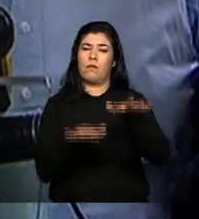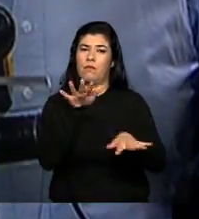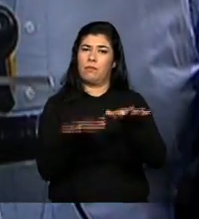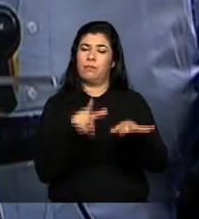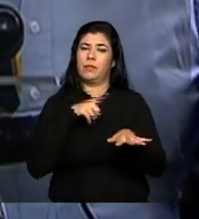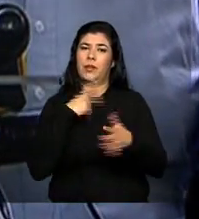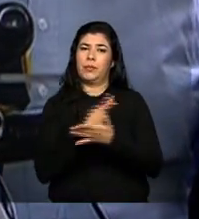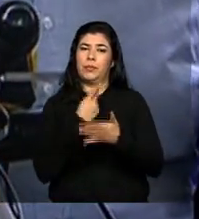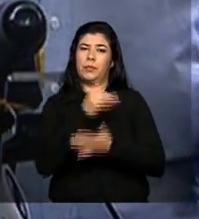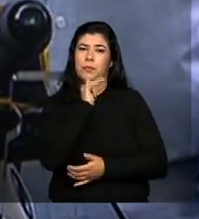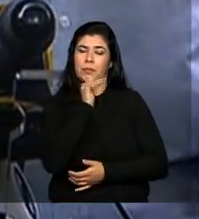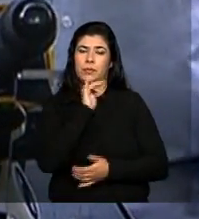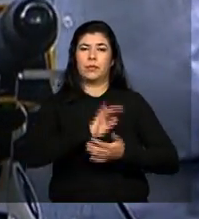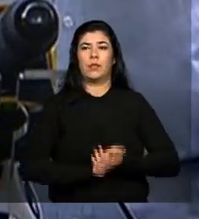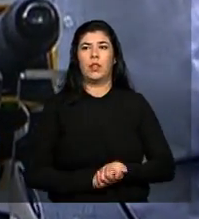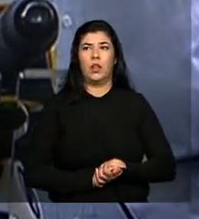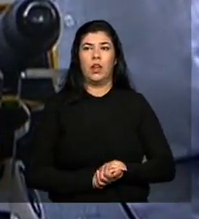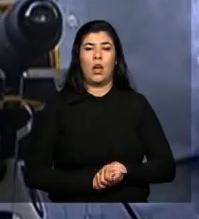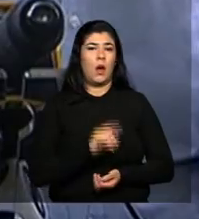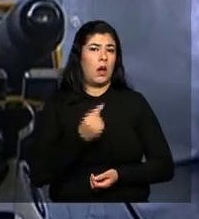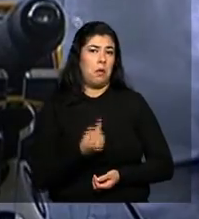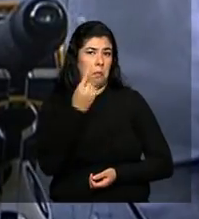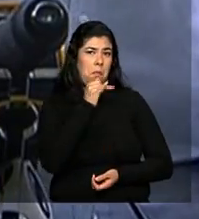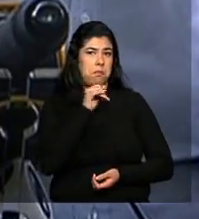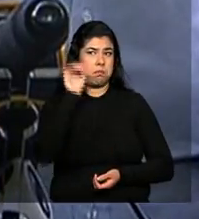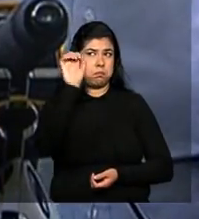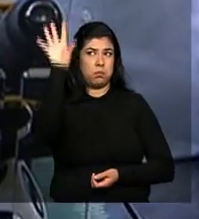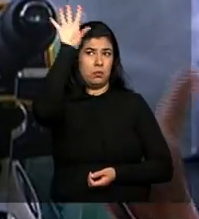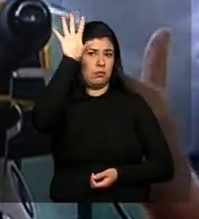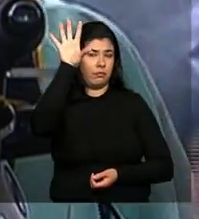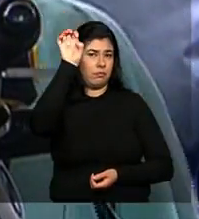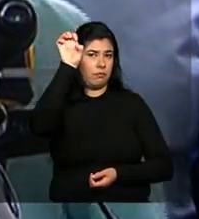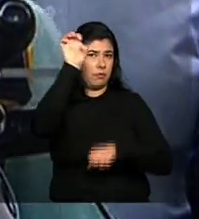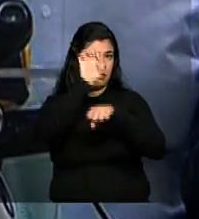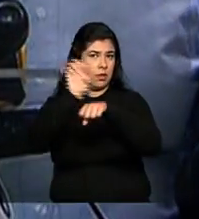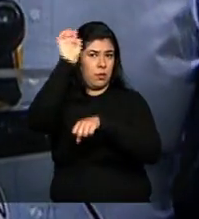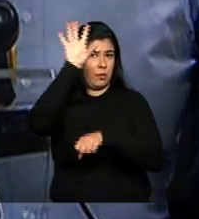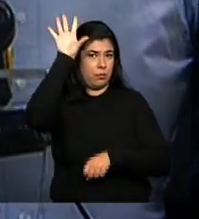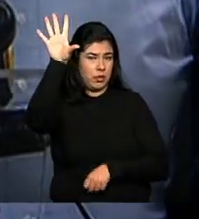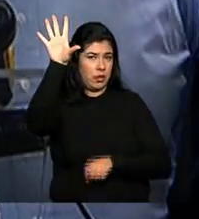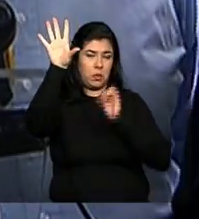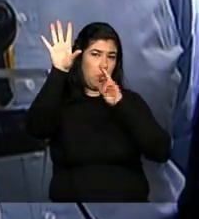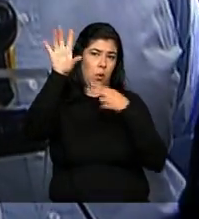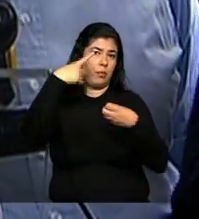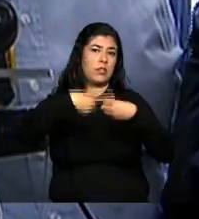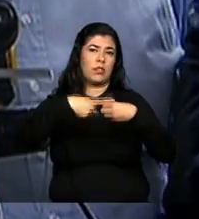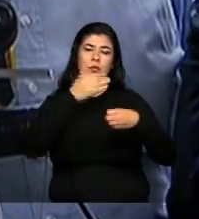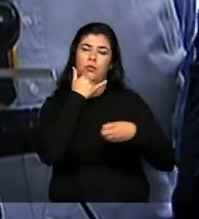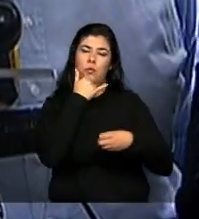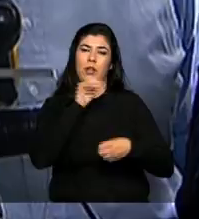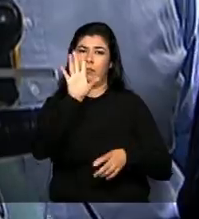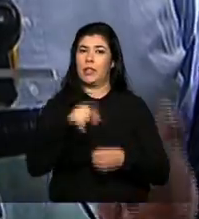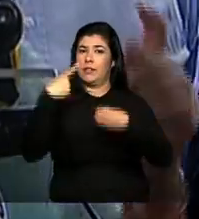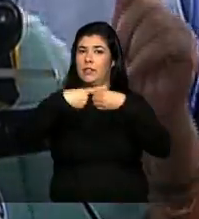Tem momentos que um estado tem um aumento maior, aliás, um estado não, uma cidade, porque ela é medida em cidades,